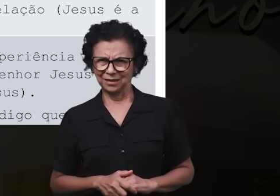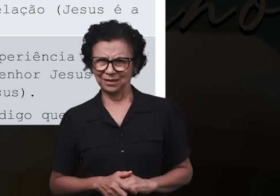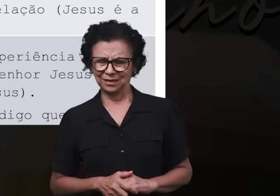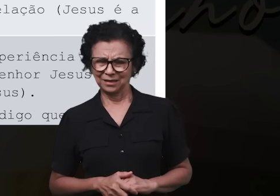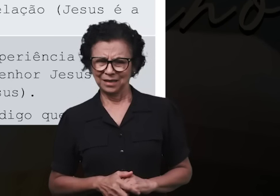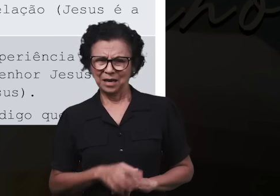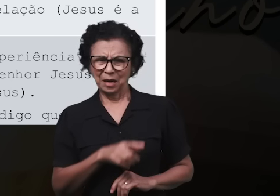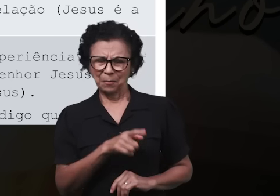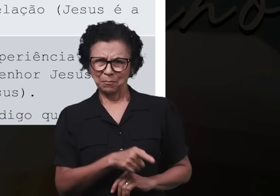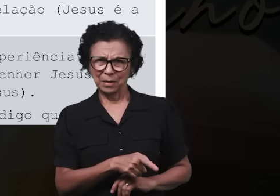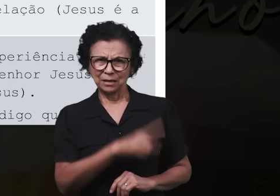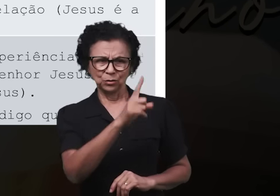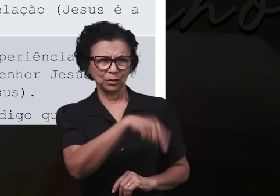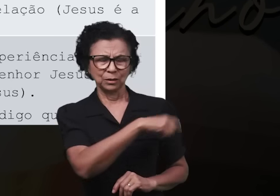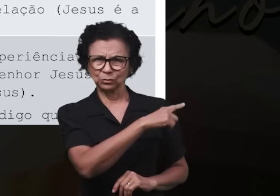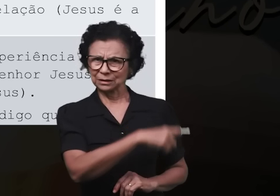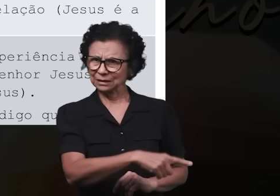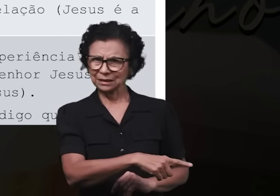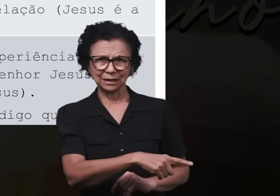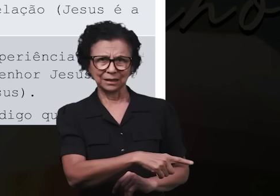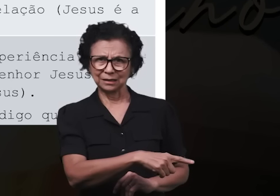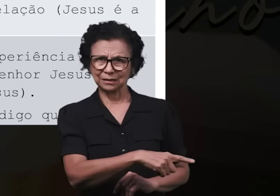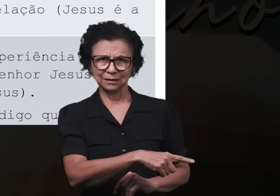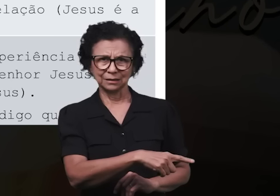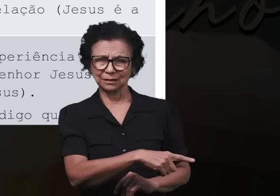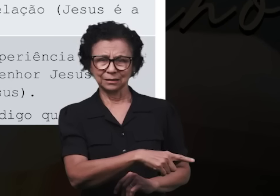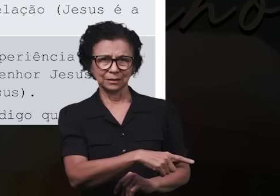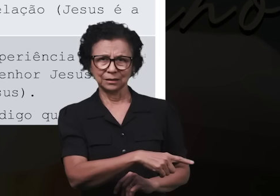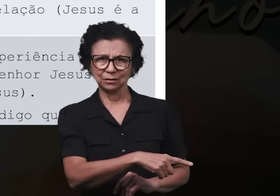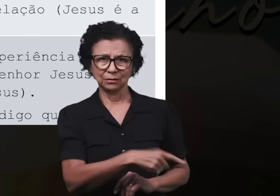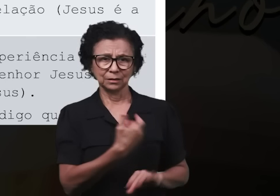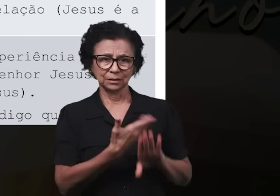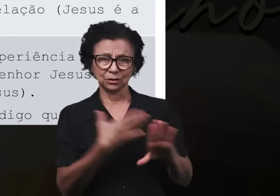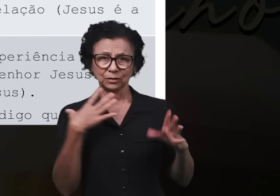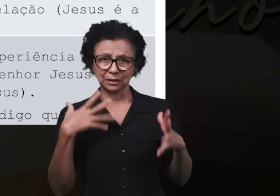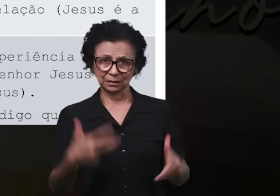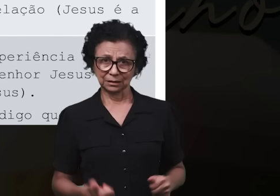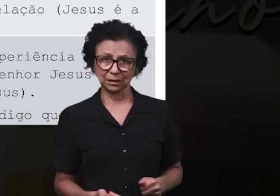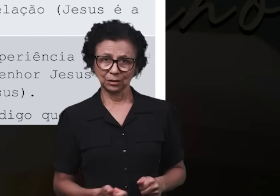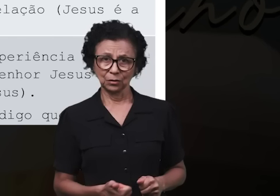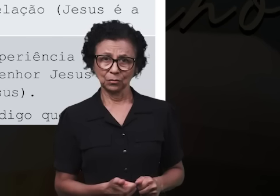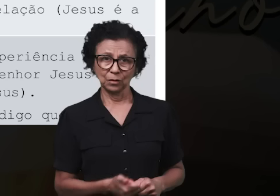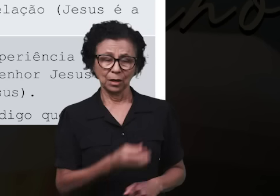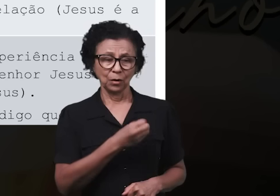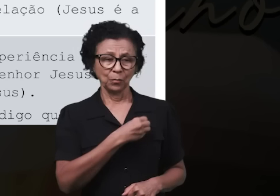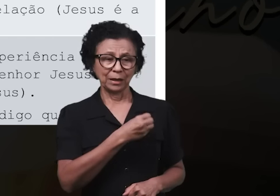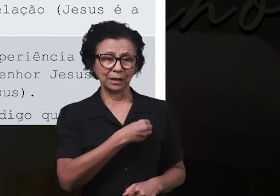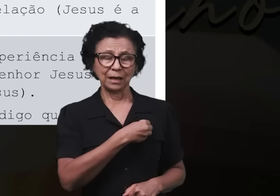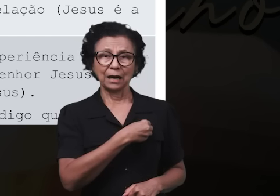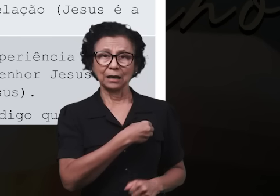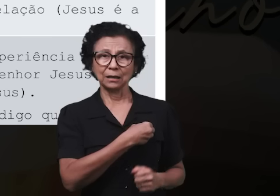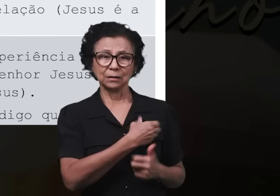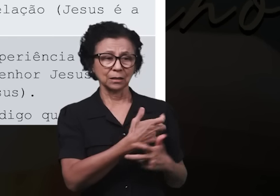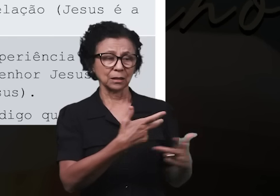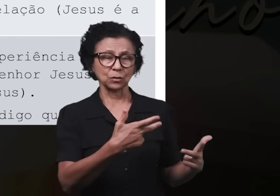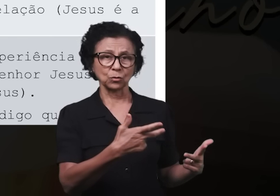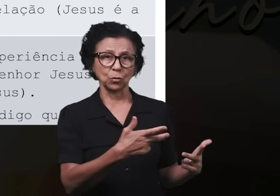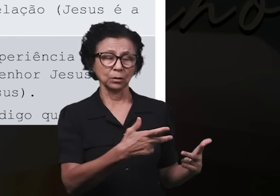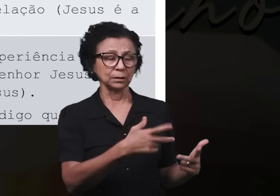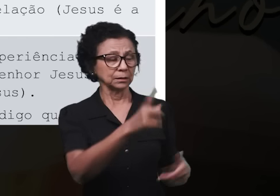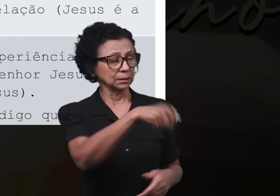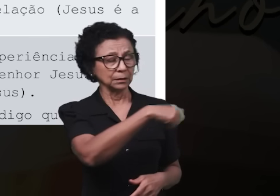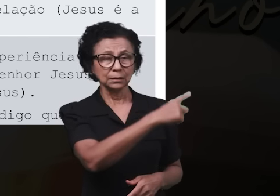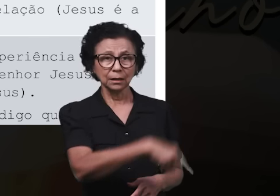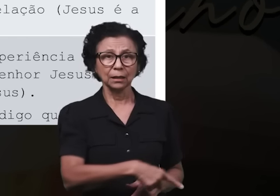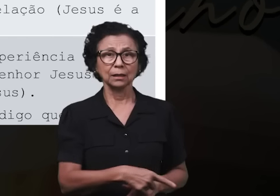não renuncia, não nega a si mesmo. Santificação é negar a si mesmo. É estar com o coração